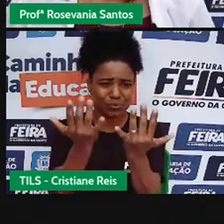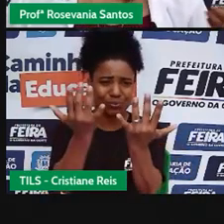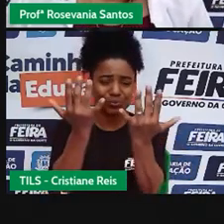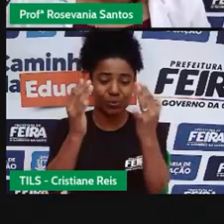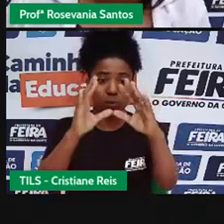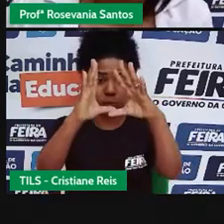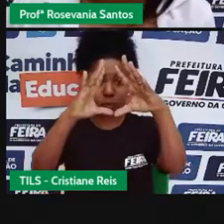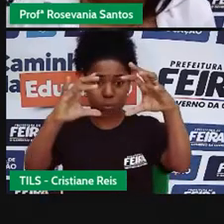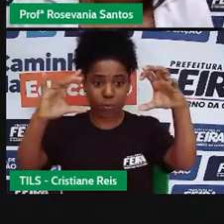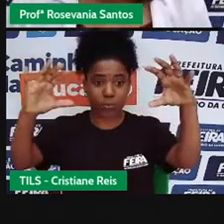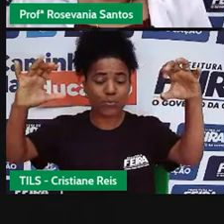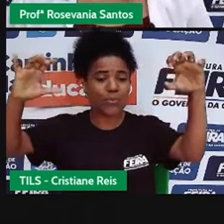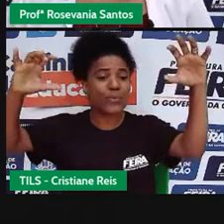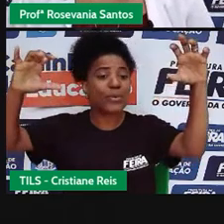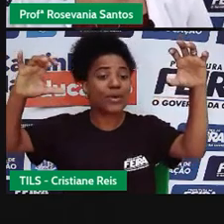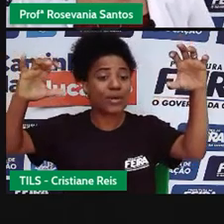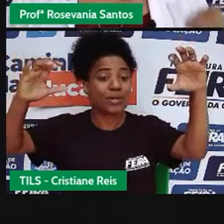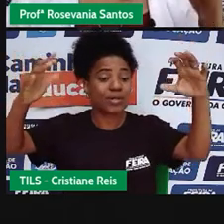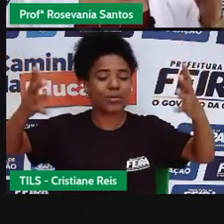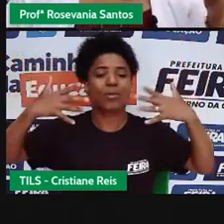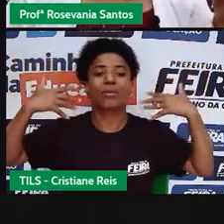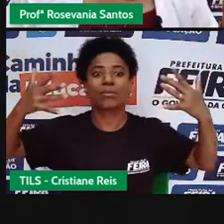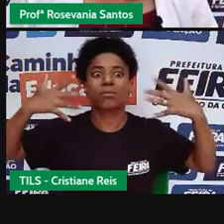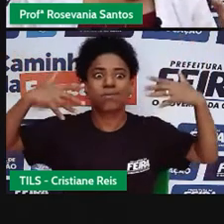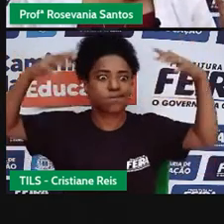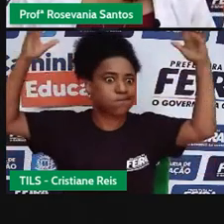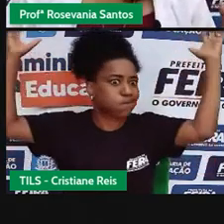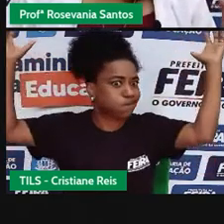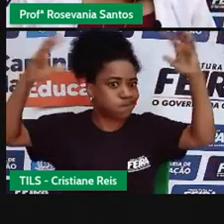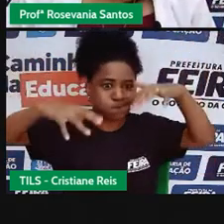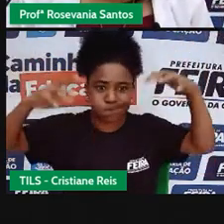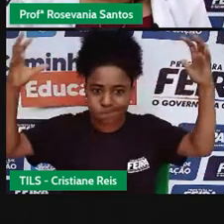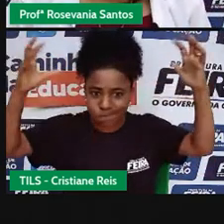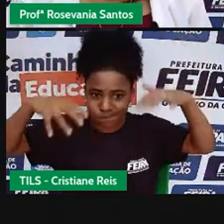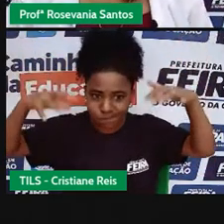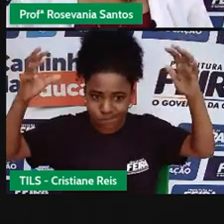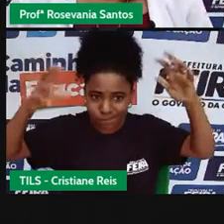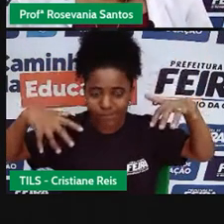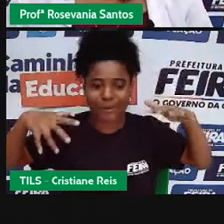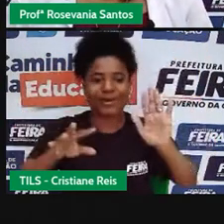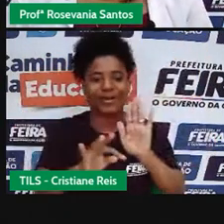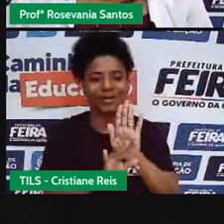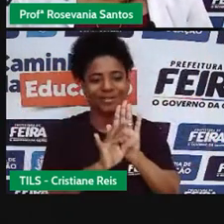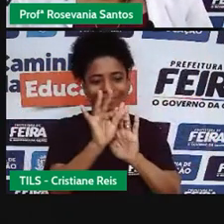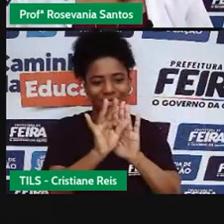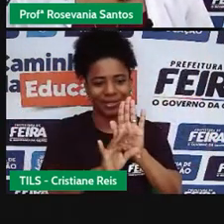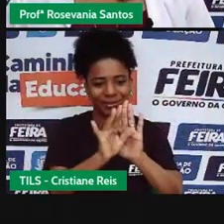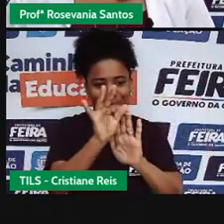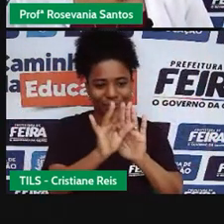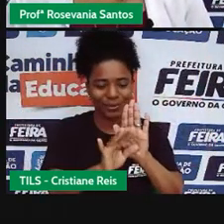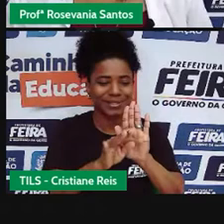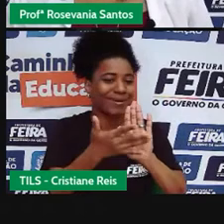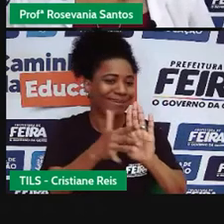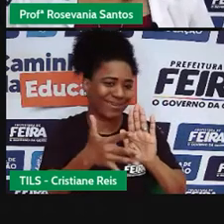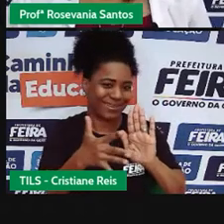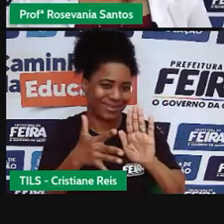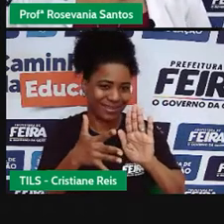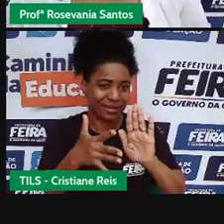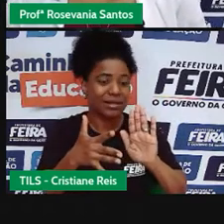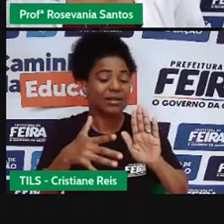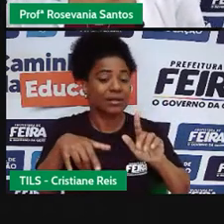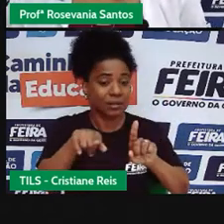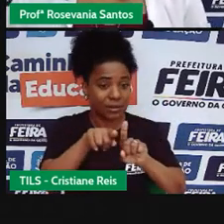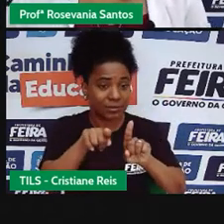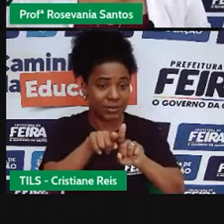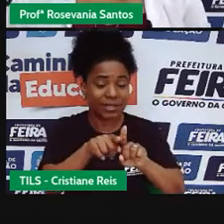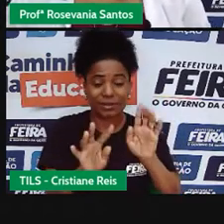verão, principalmente as chuvas orográficas, como eu falei para vocês, temperaturas amenas e amplitude térmica, e fica, né,